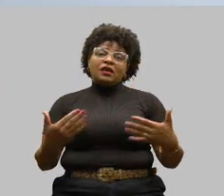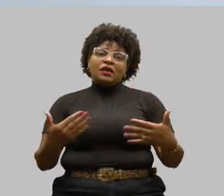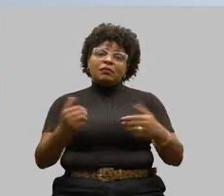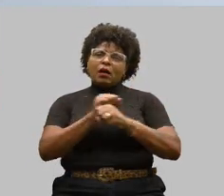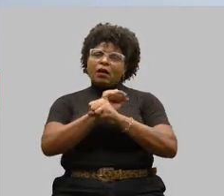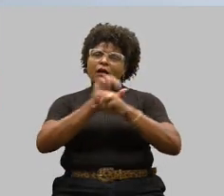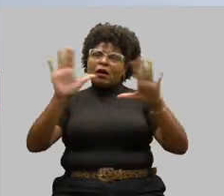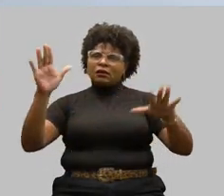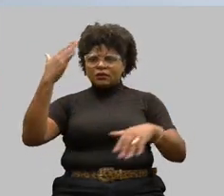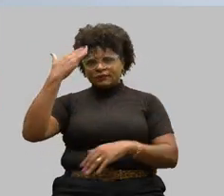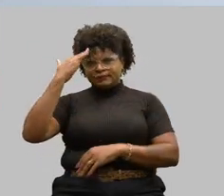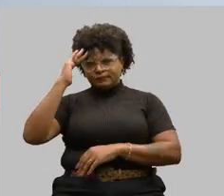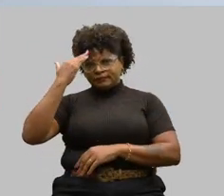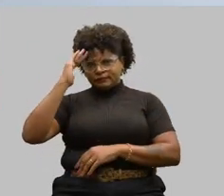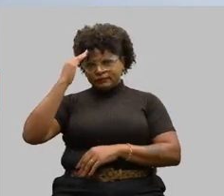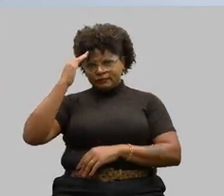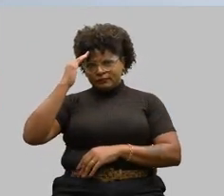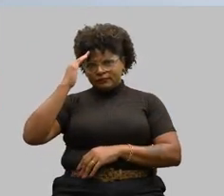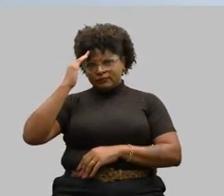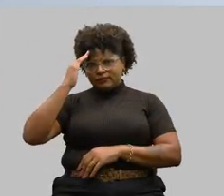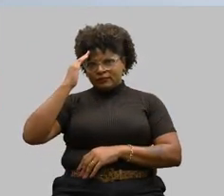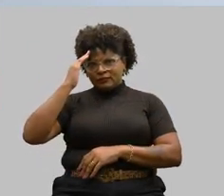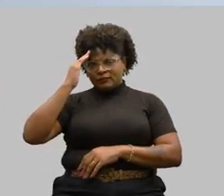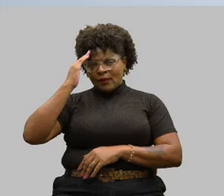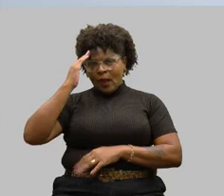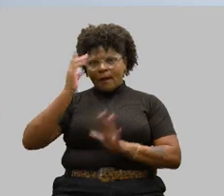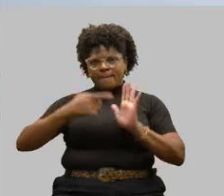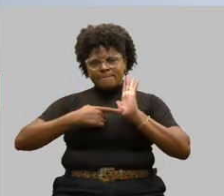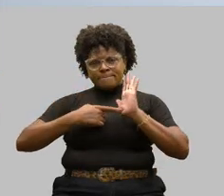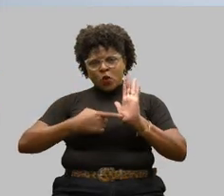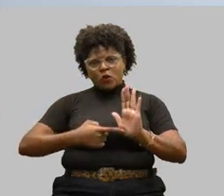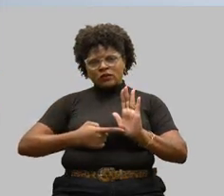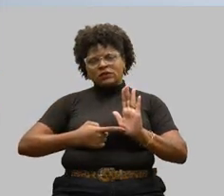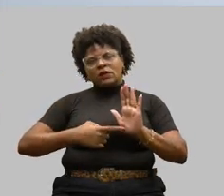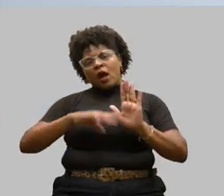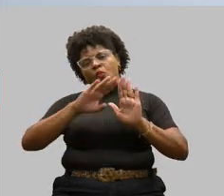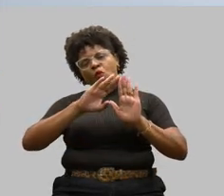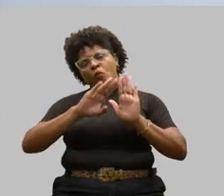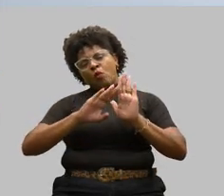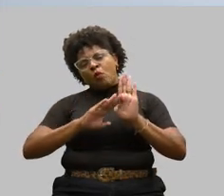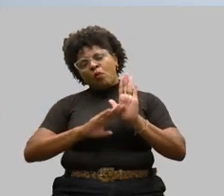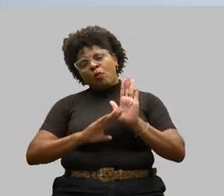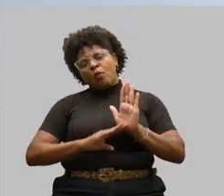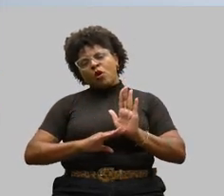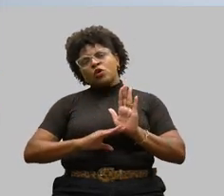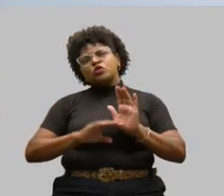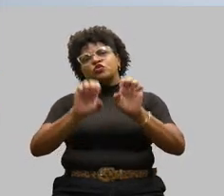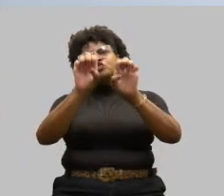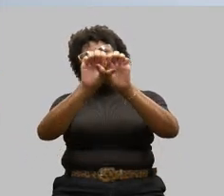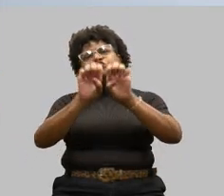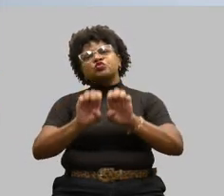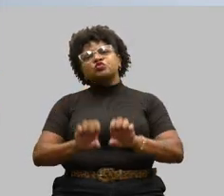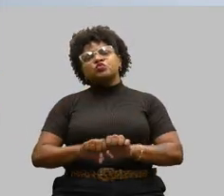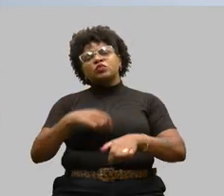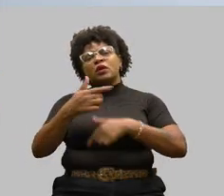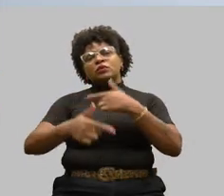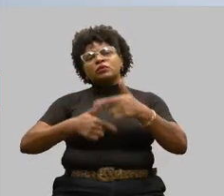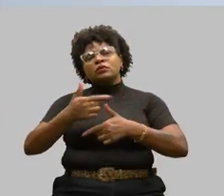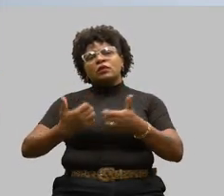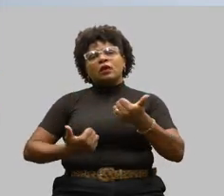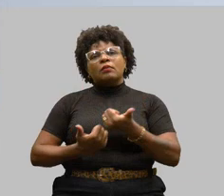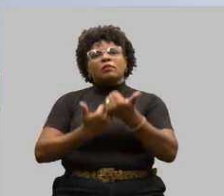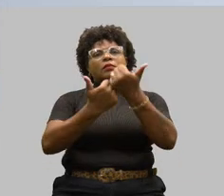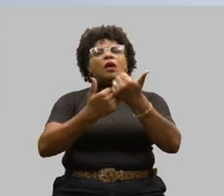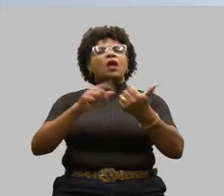a importância de ressaltar os princípios estruturantes do emprego apoiado que nada mais são do que